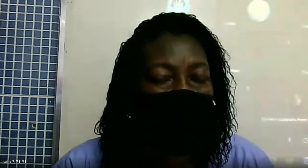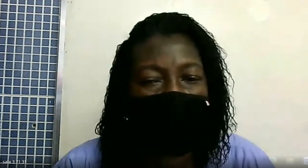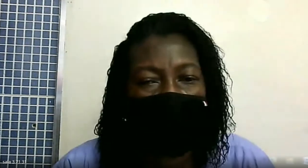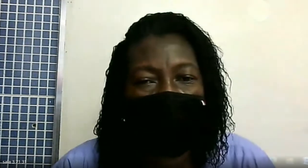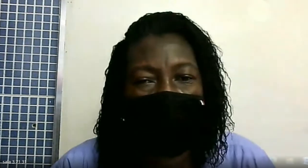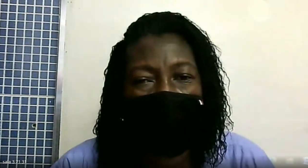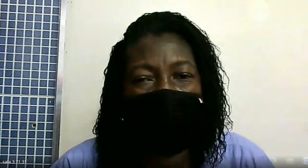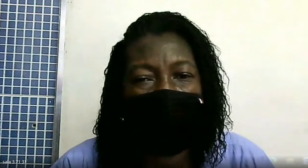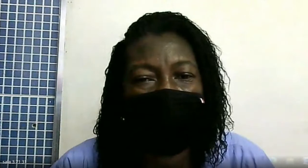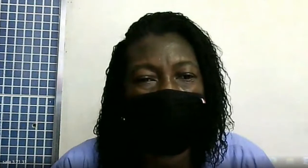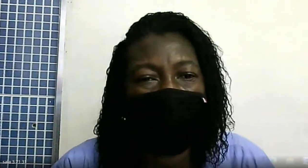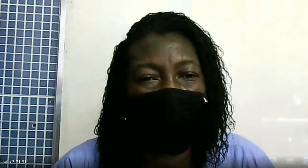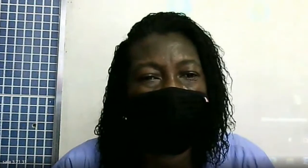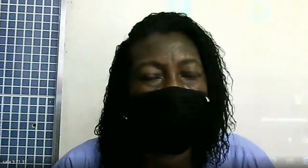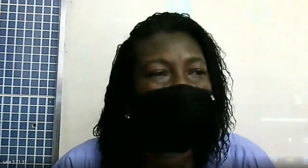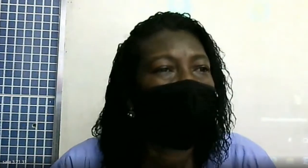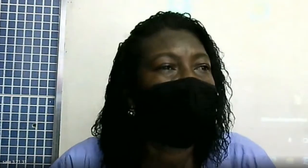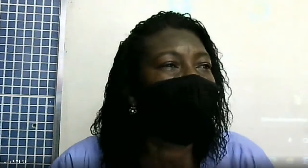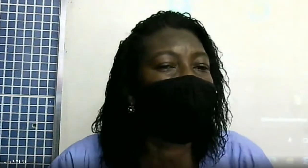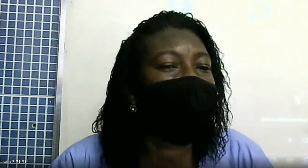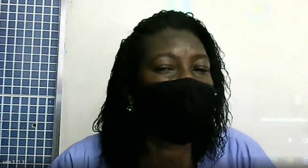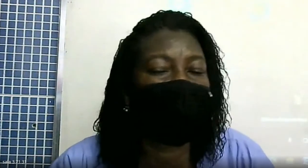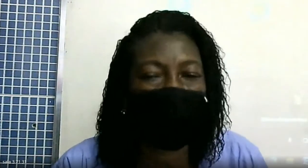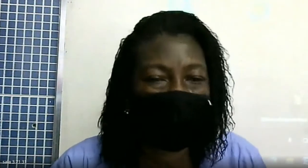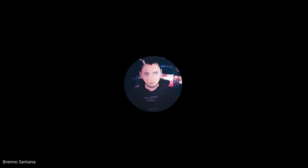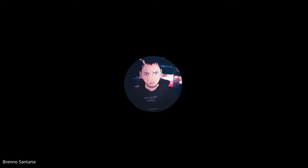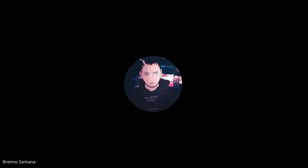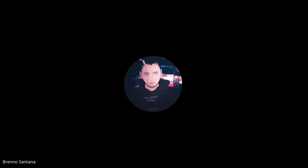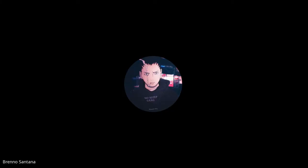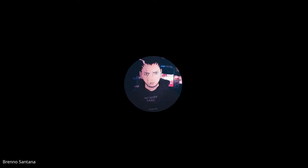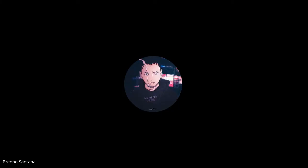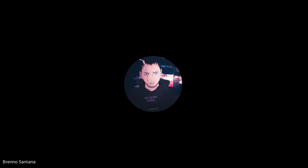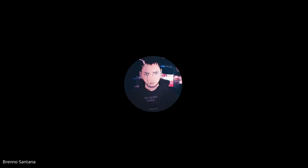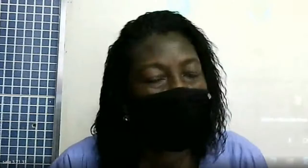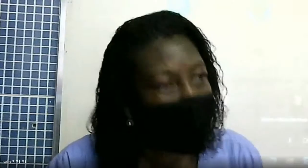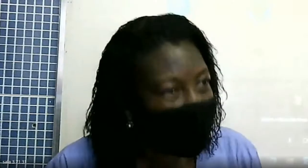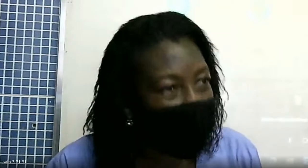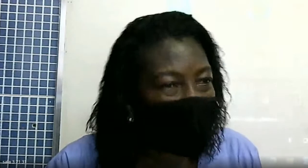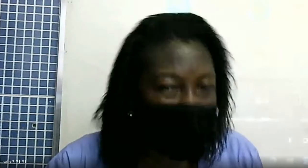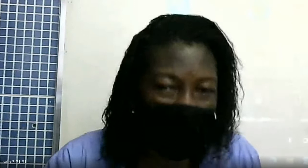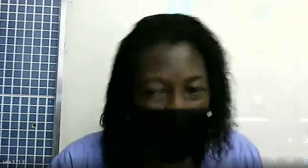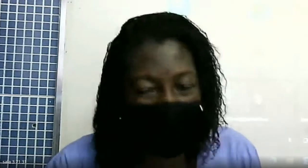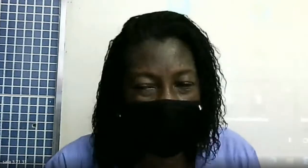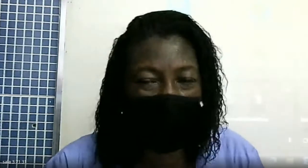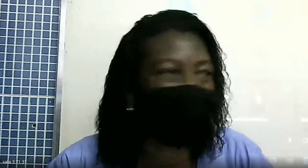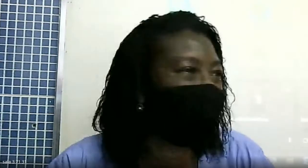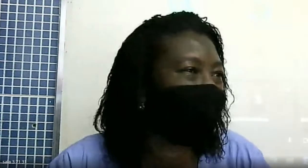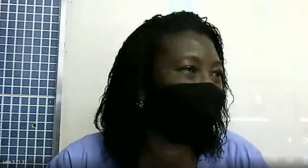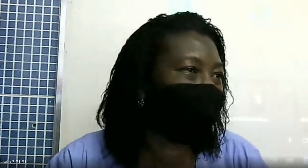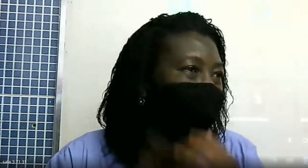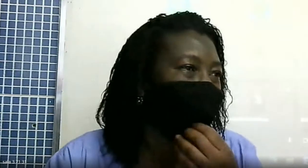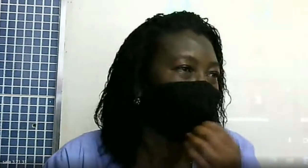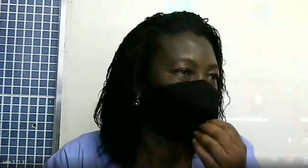Mostrei ou não, gente? Ninguém fala nada. Não. Não, sim ou não, gente? Acho que só